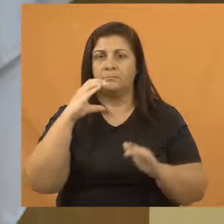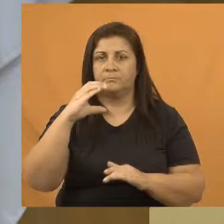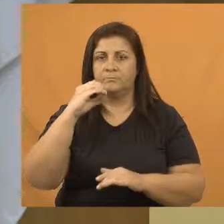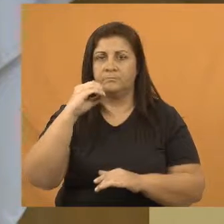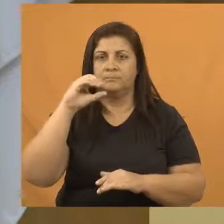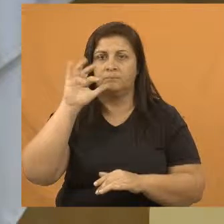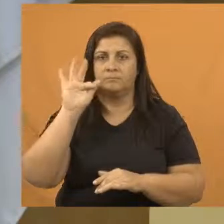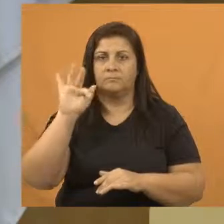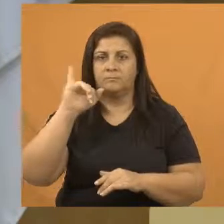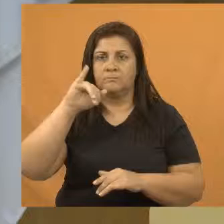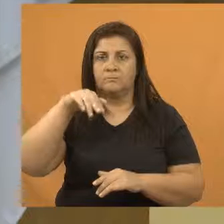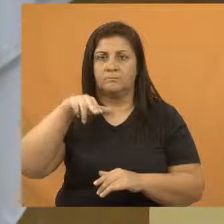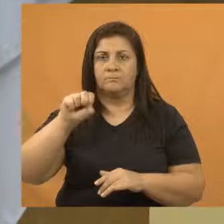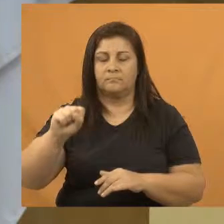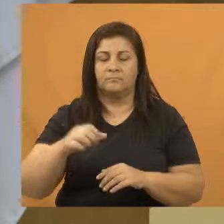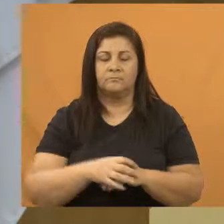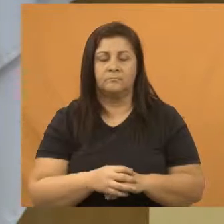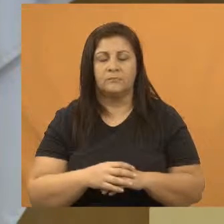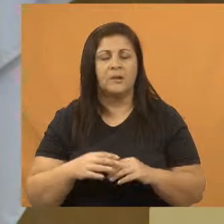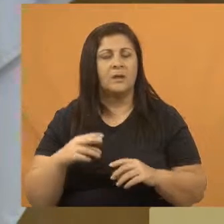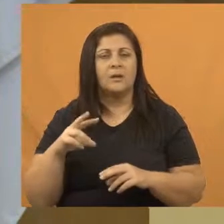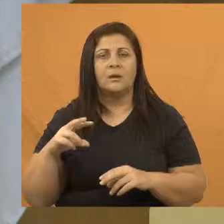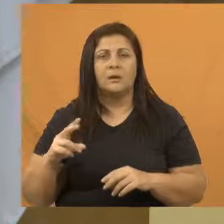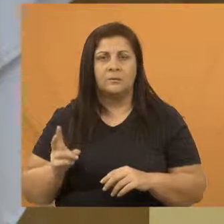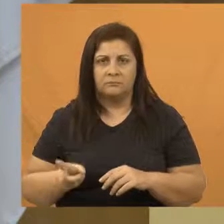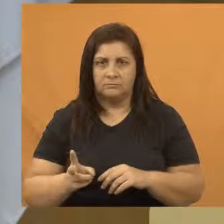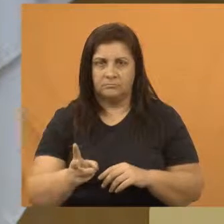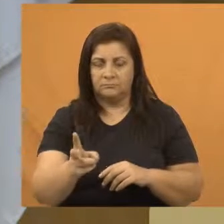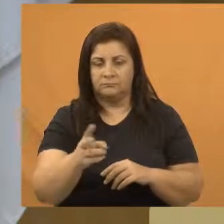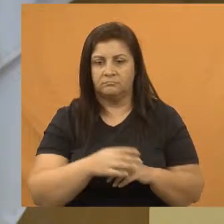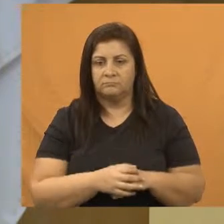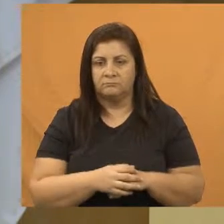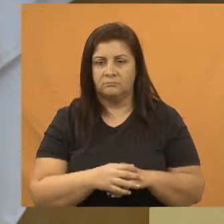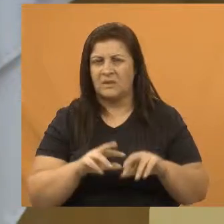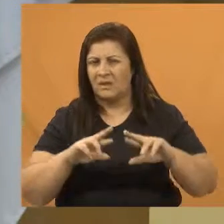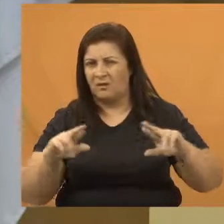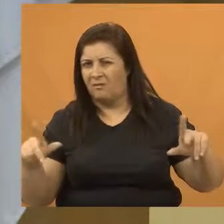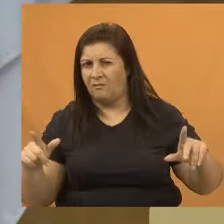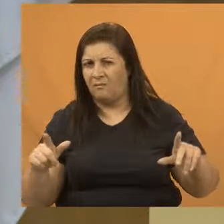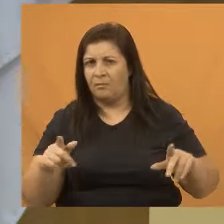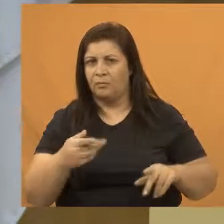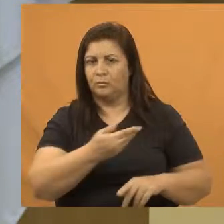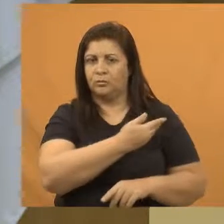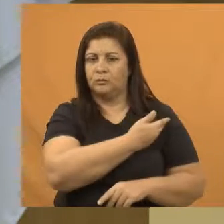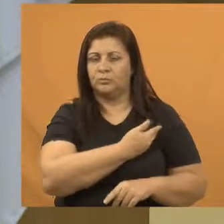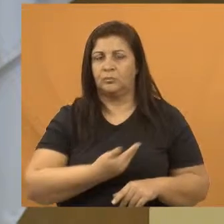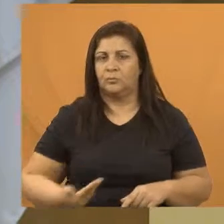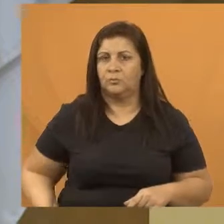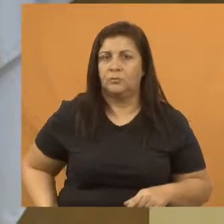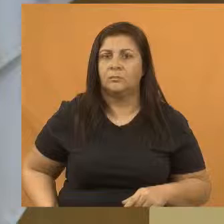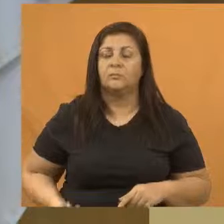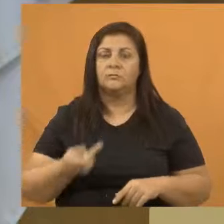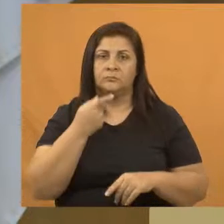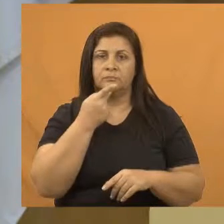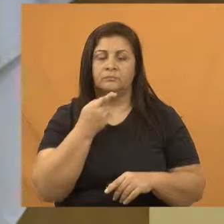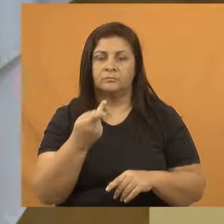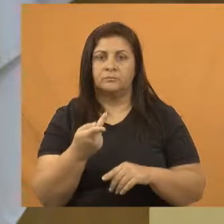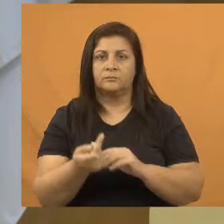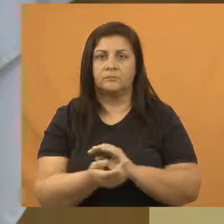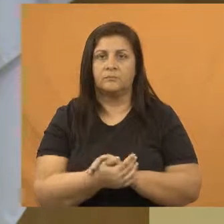anos, diferentemente do que o governo está dizendo, o governo atual